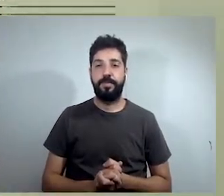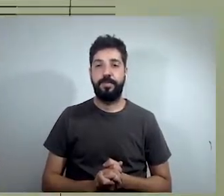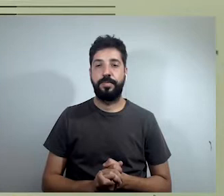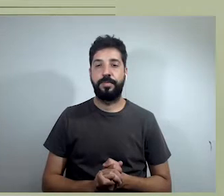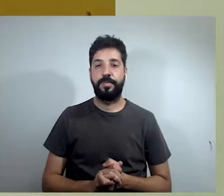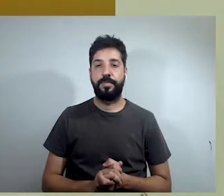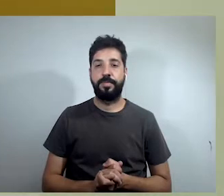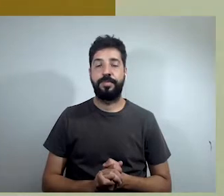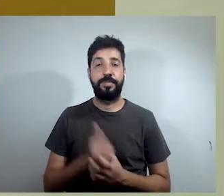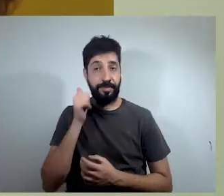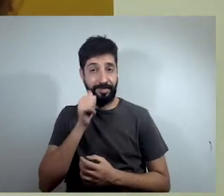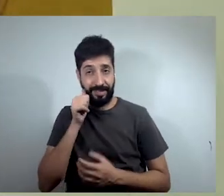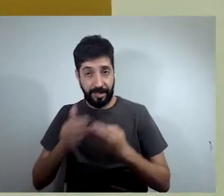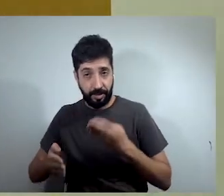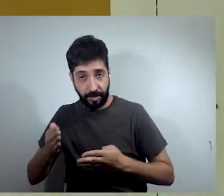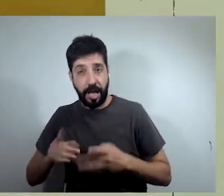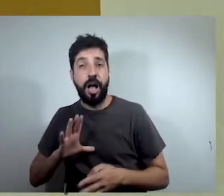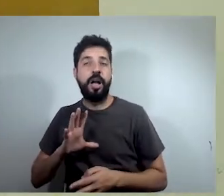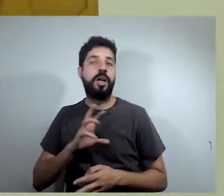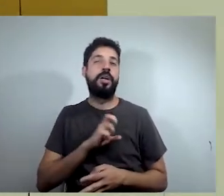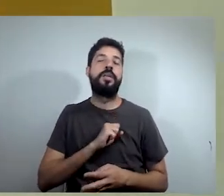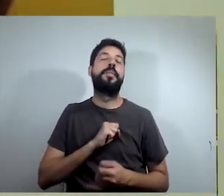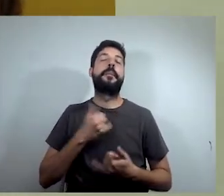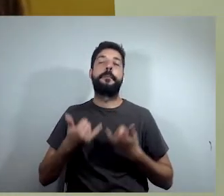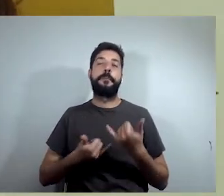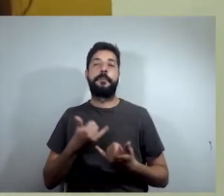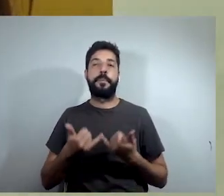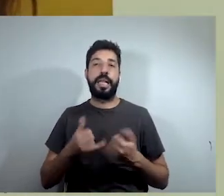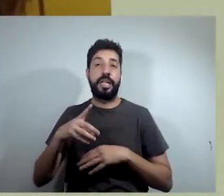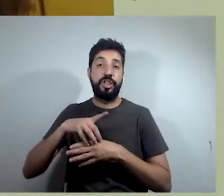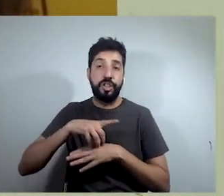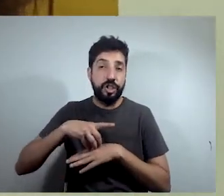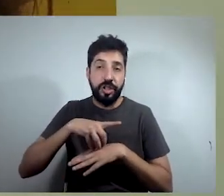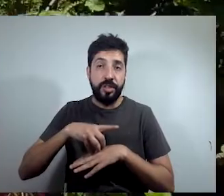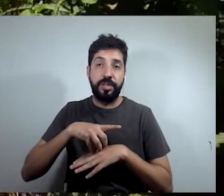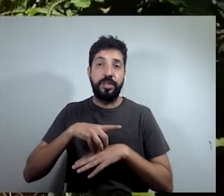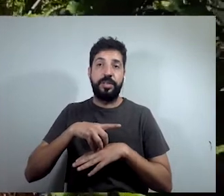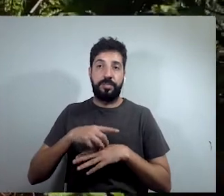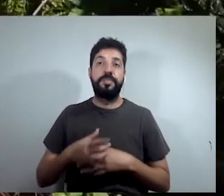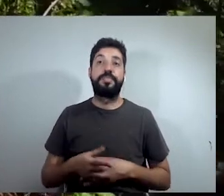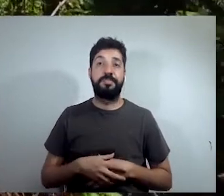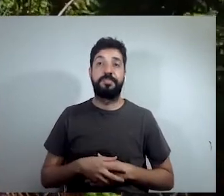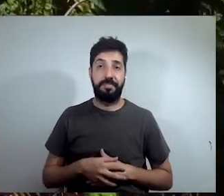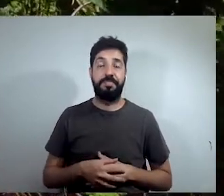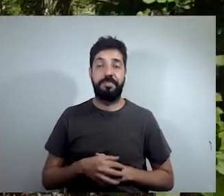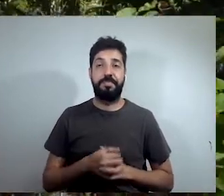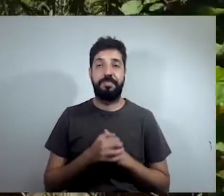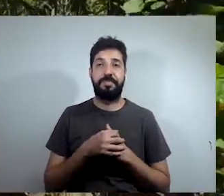A menina robô que gostava muito de brincar com dinossauros e hipopótamos.